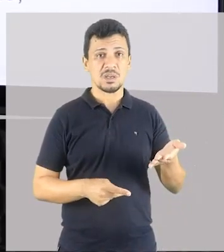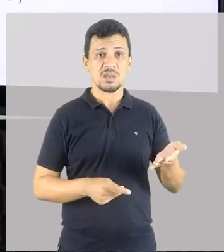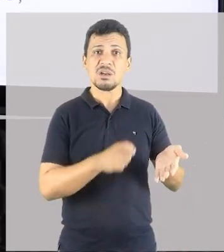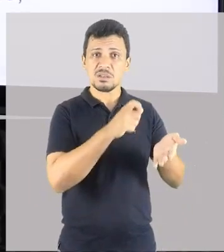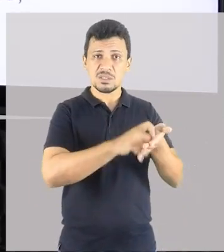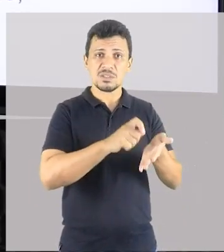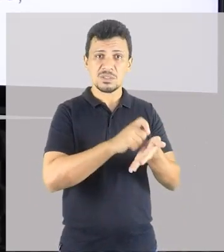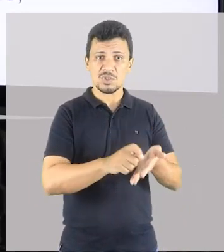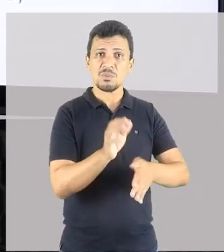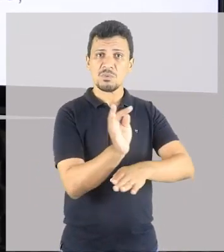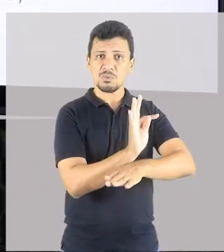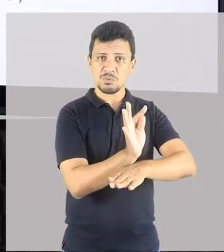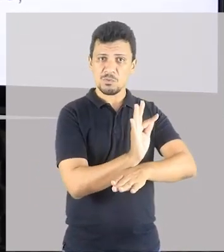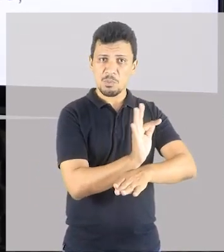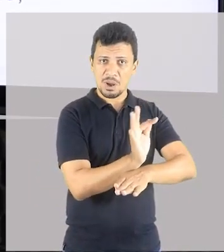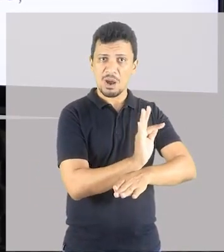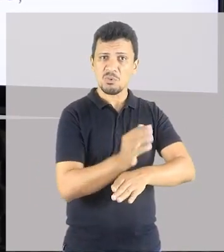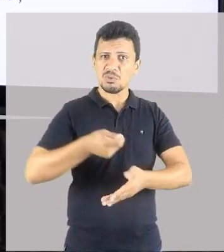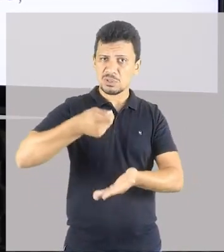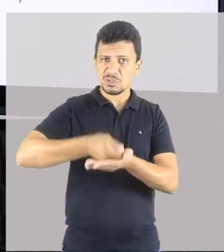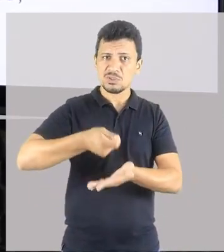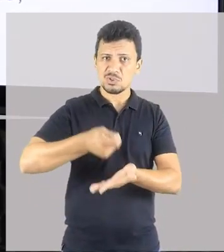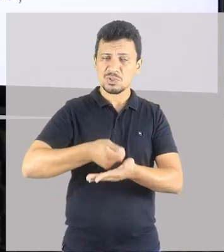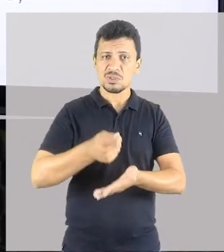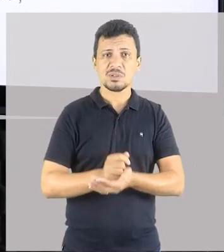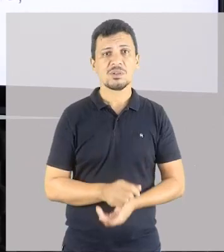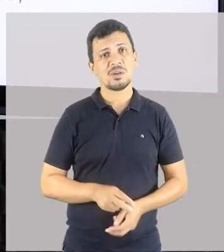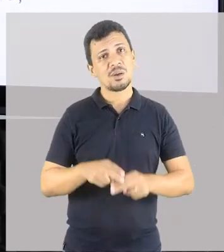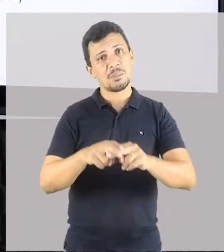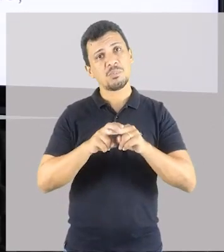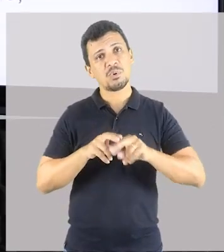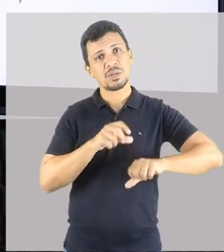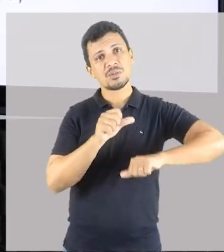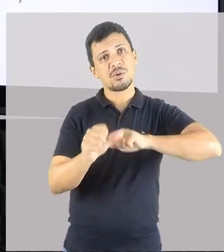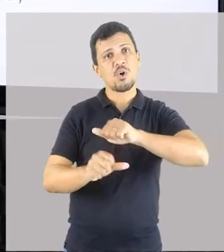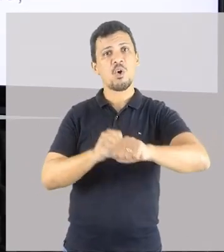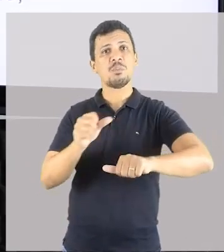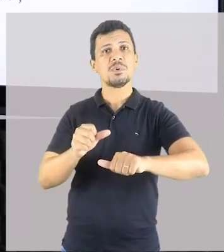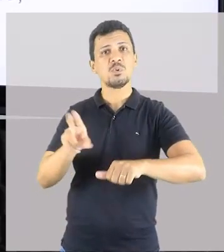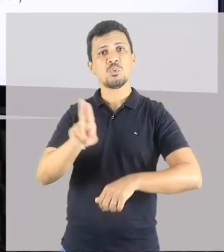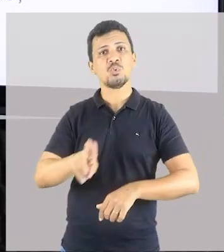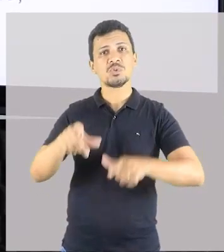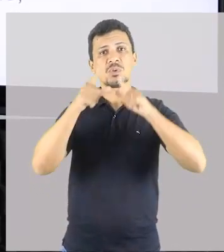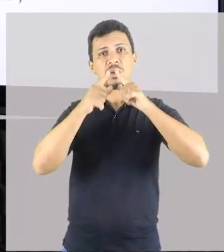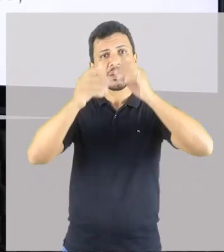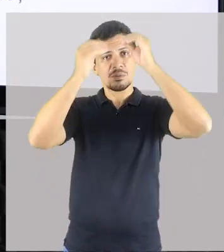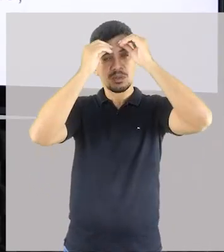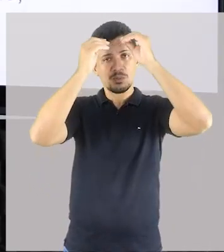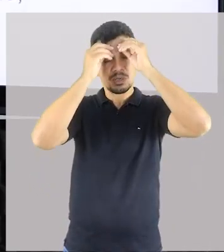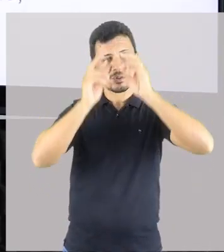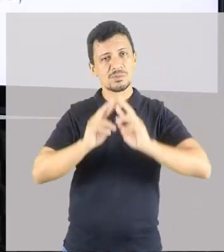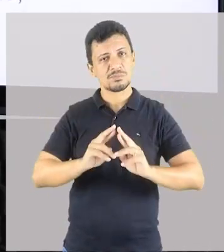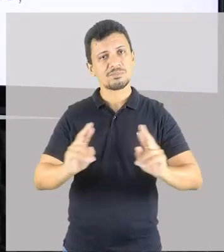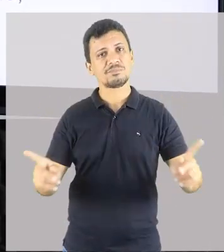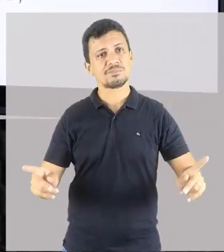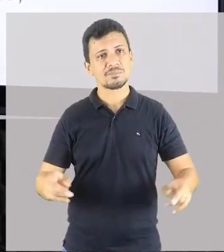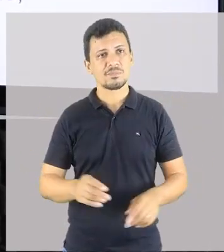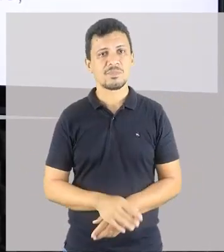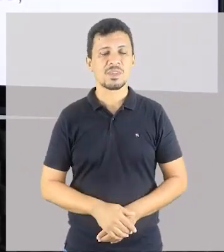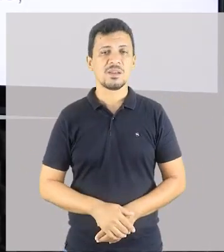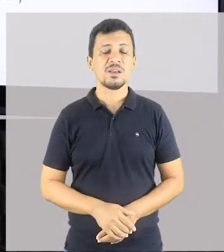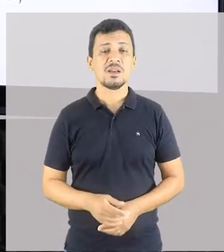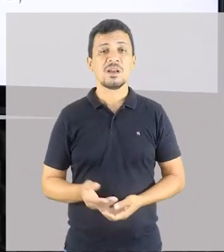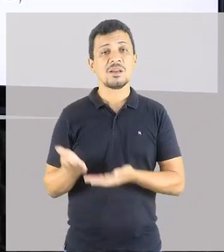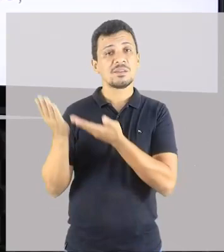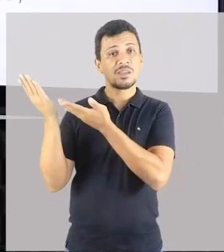um texto formal. Então, ele rompe exatamente a partir da própria linguagem utilizada, certo? Então, aqui ele faz